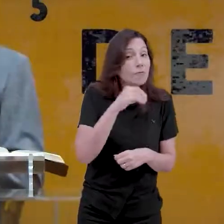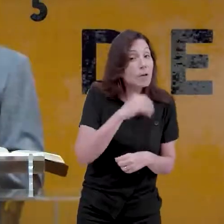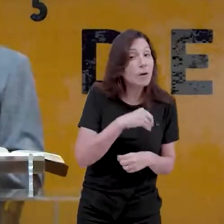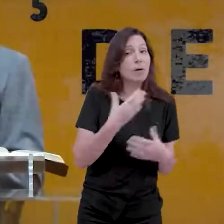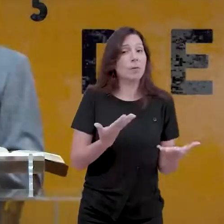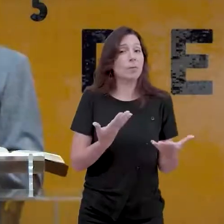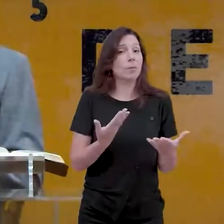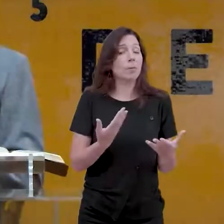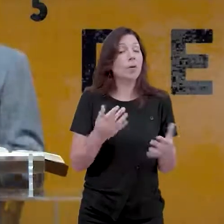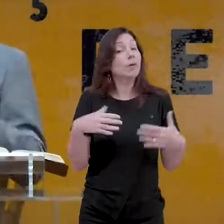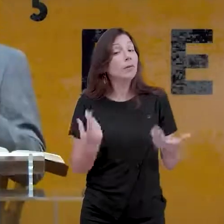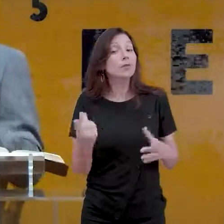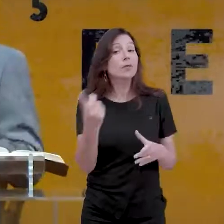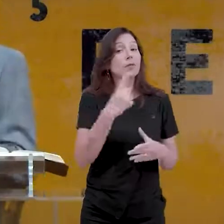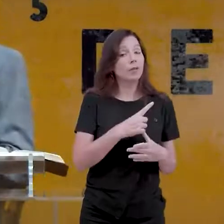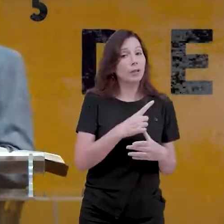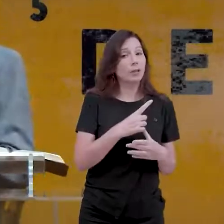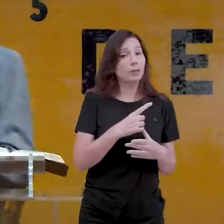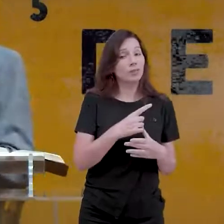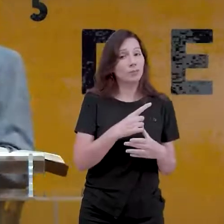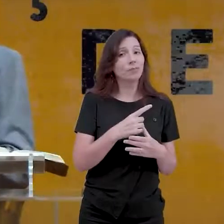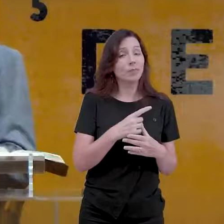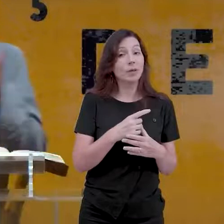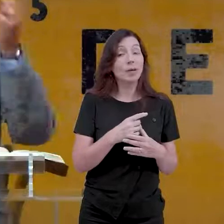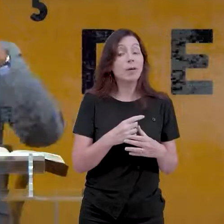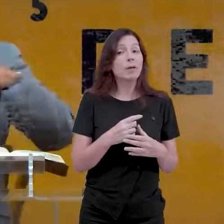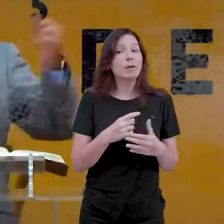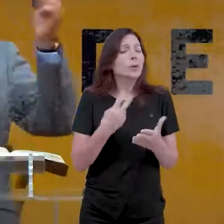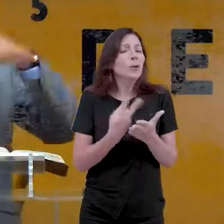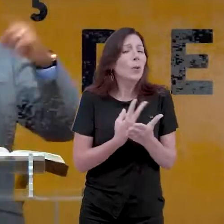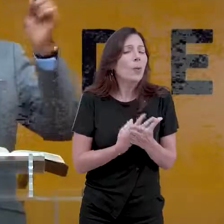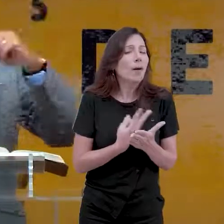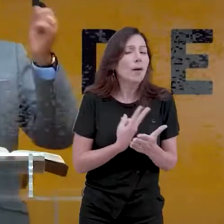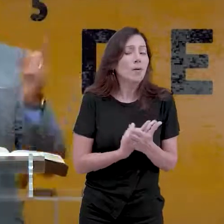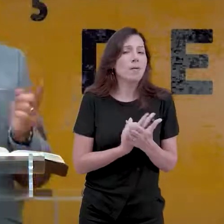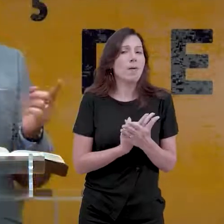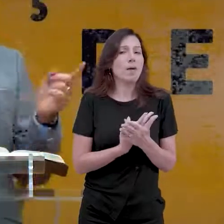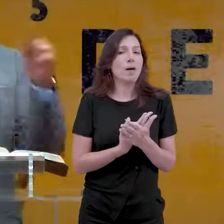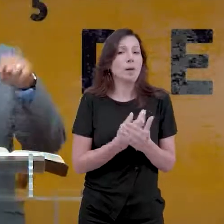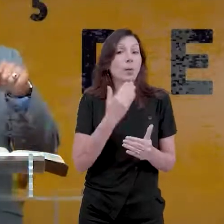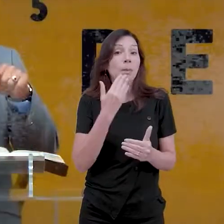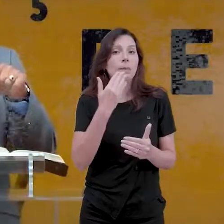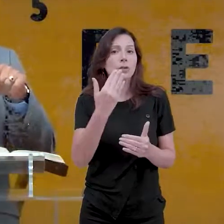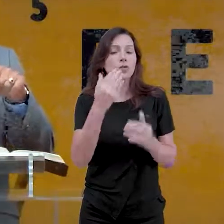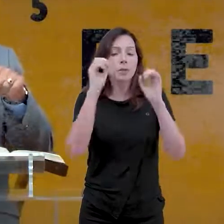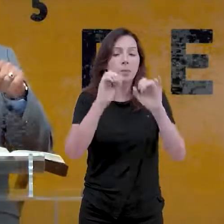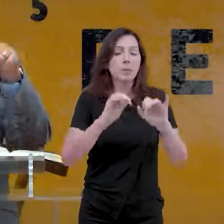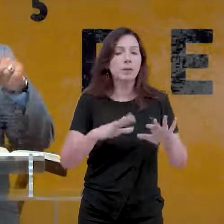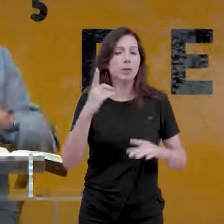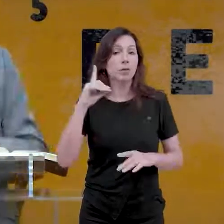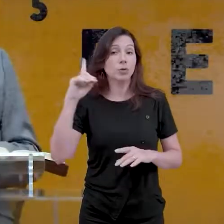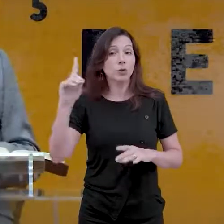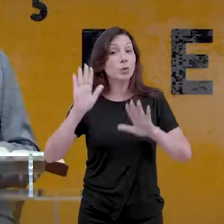fortalecida. E não que isso não possa acontecer, mas de repente toda a sua relação com Deus está fundamentada